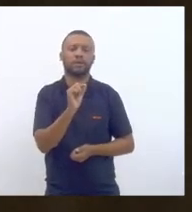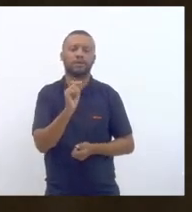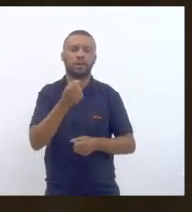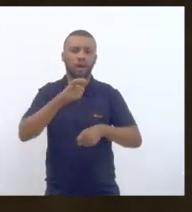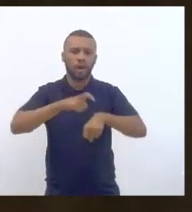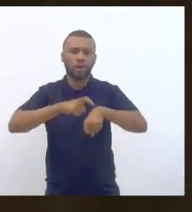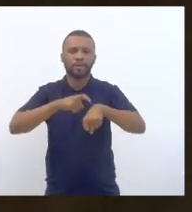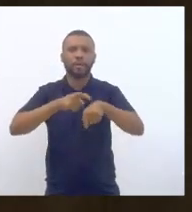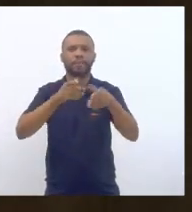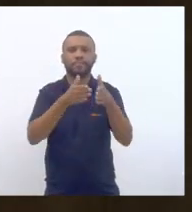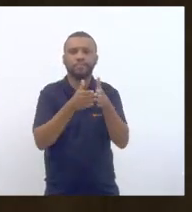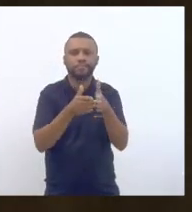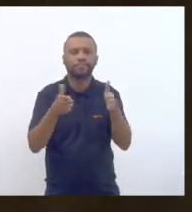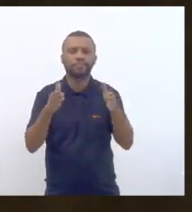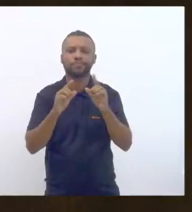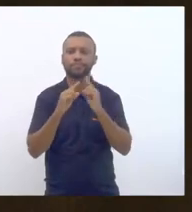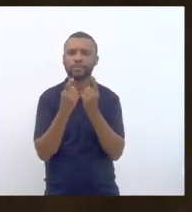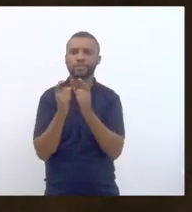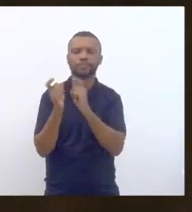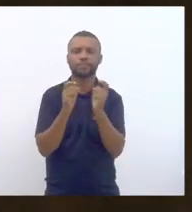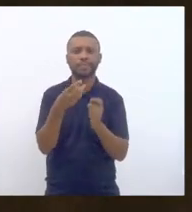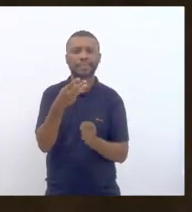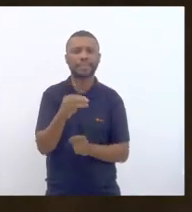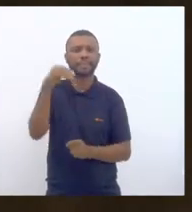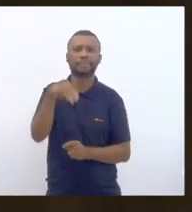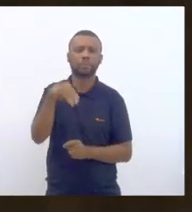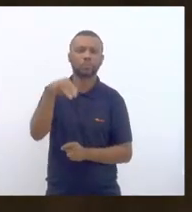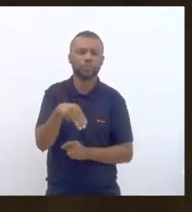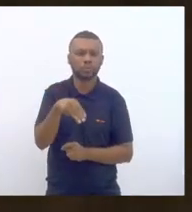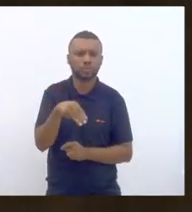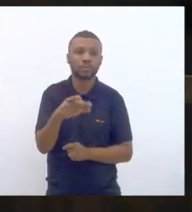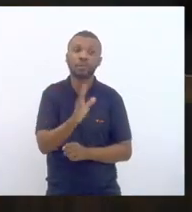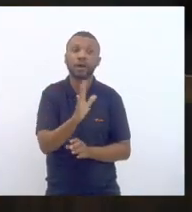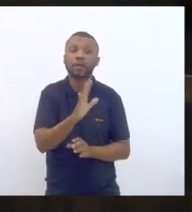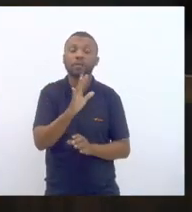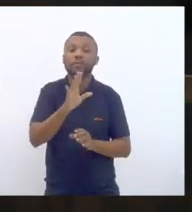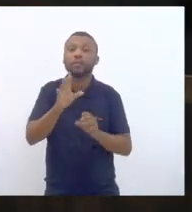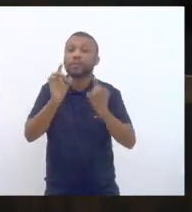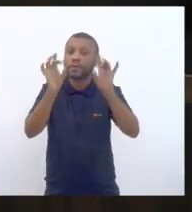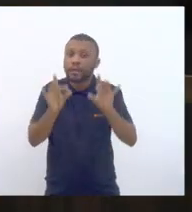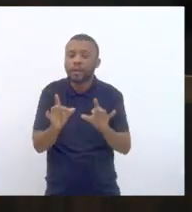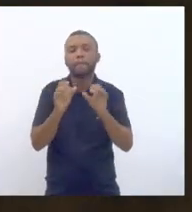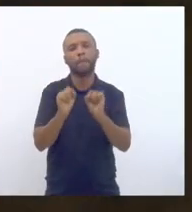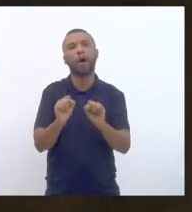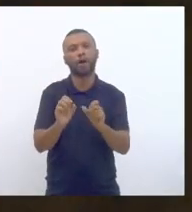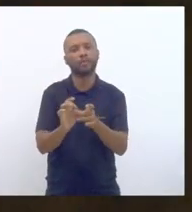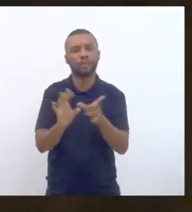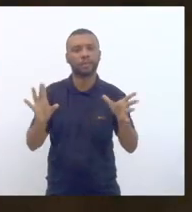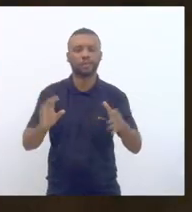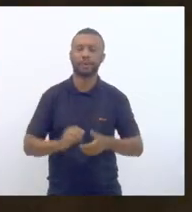prorrogação da sessão por mais meia hora. Estamos na extra, são... estamos na extra, pode. Pode, então tá bom. É